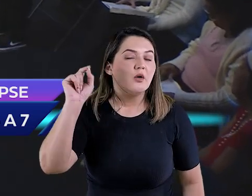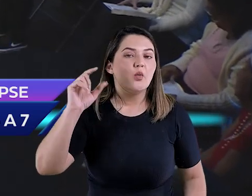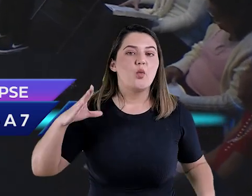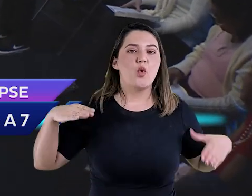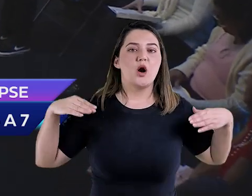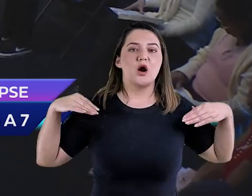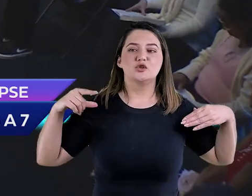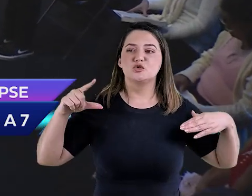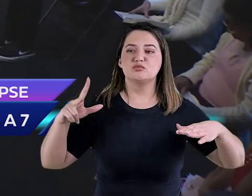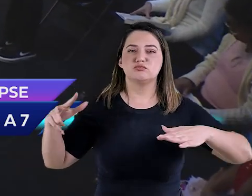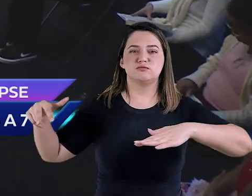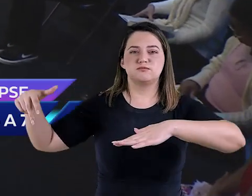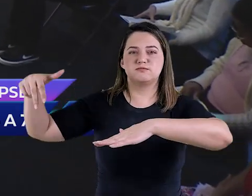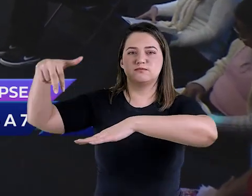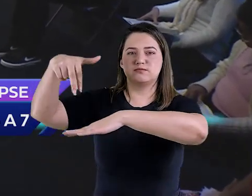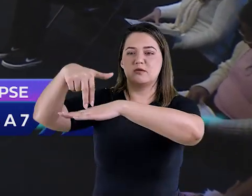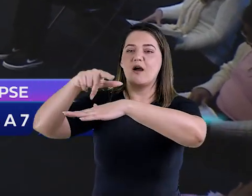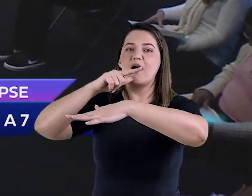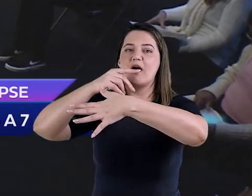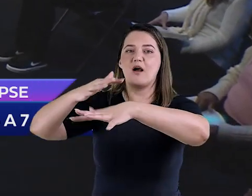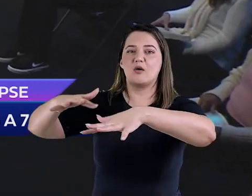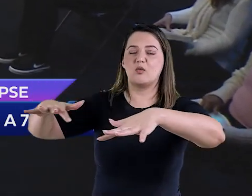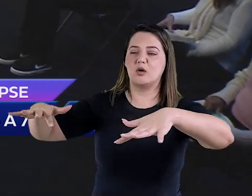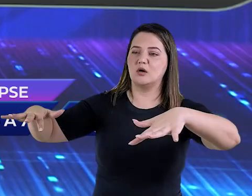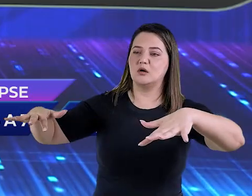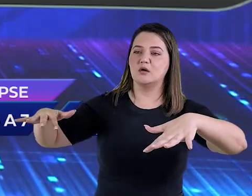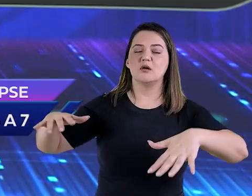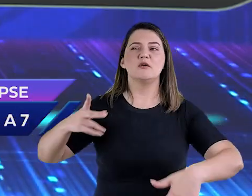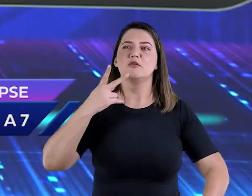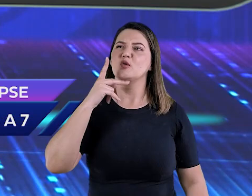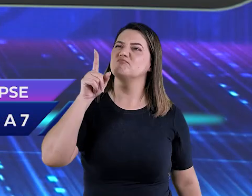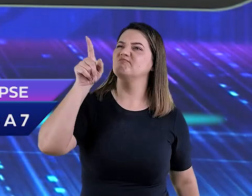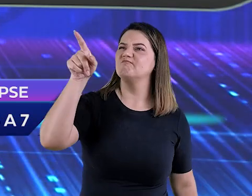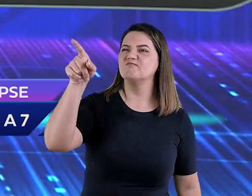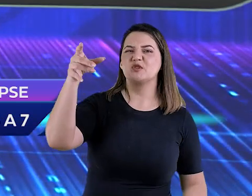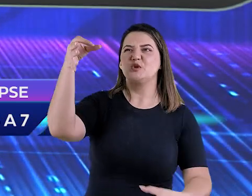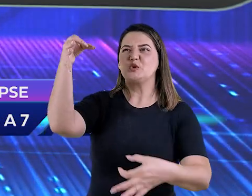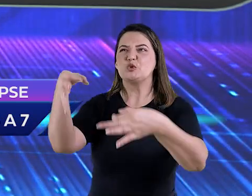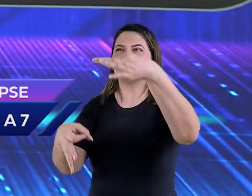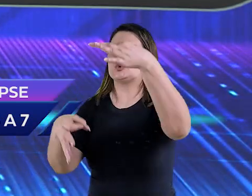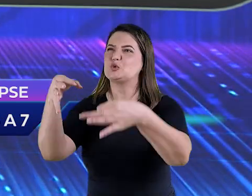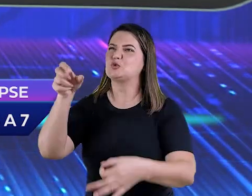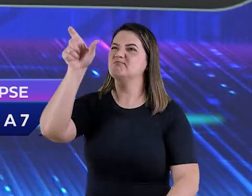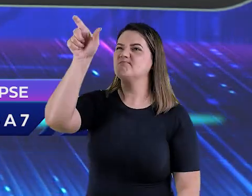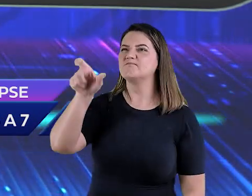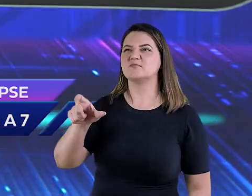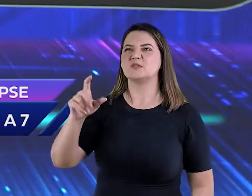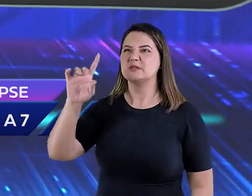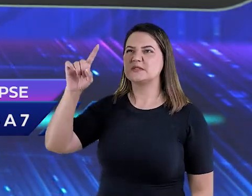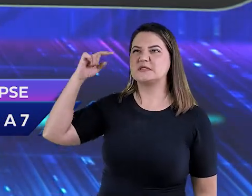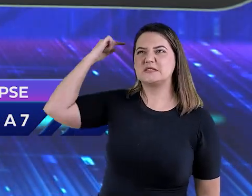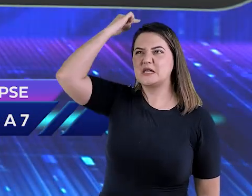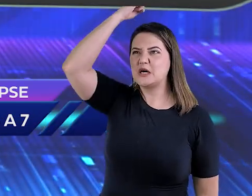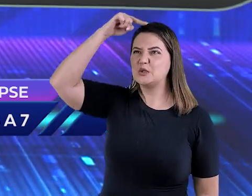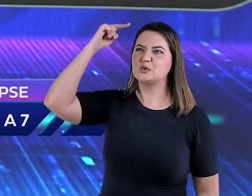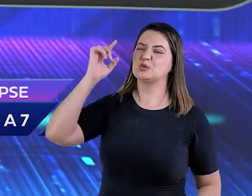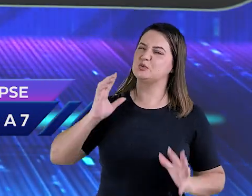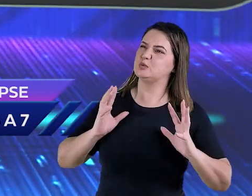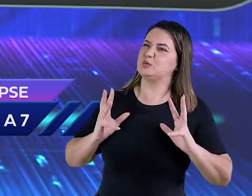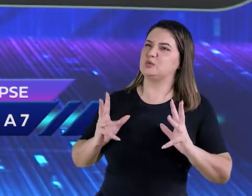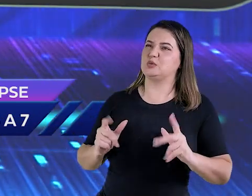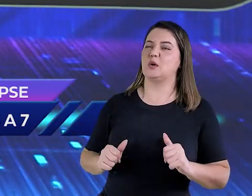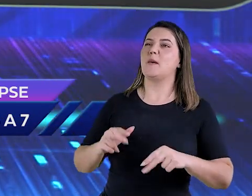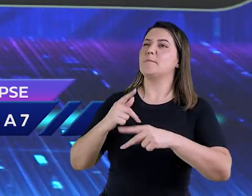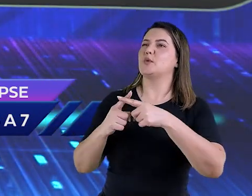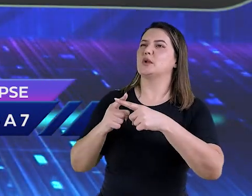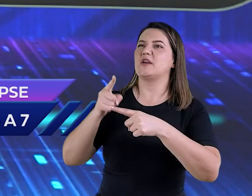dizendo: Tu és justo, tu que és e que eras o santo, pois julgaste